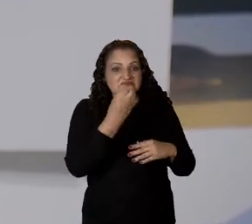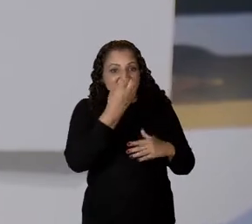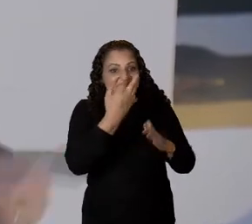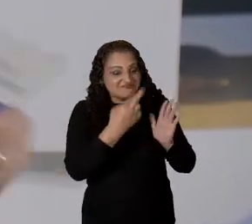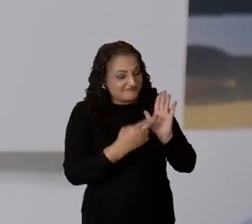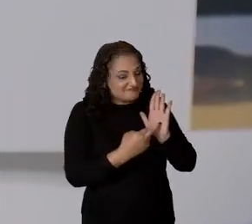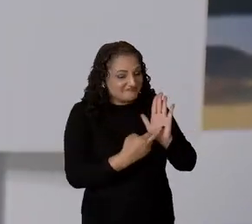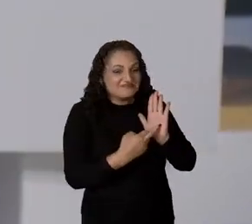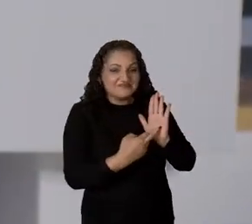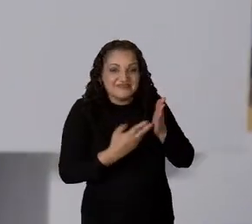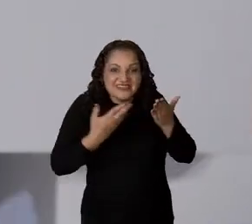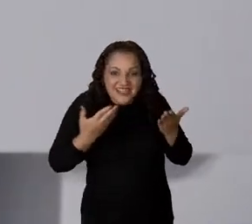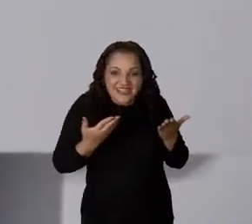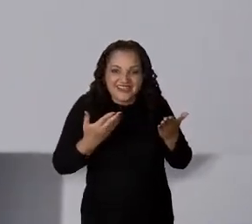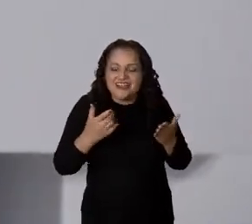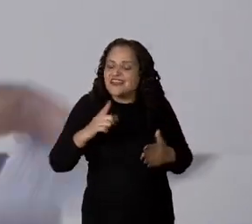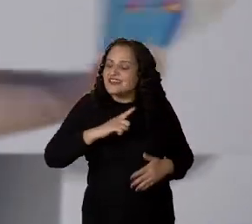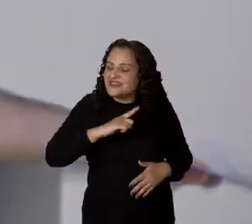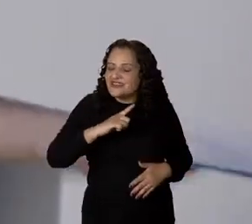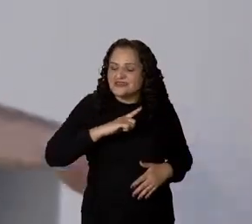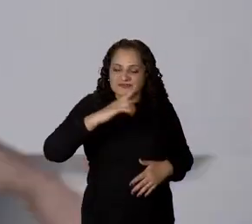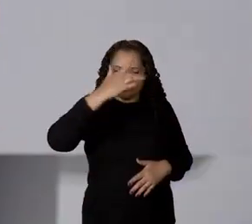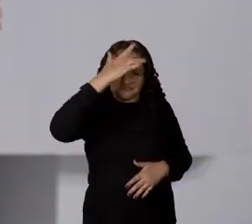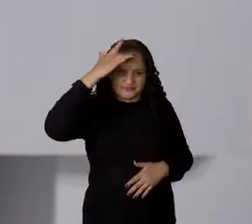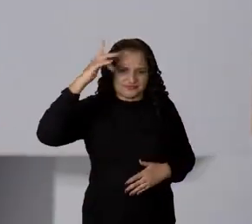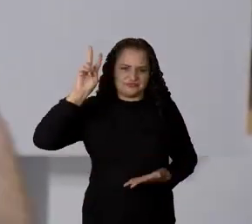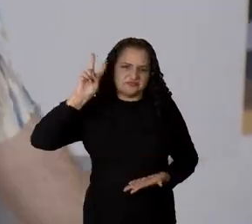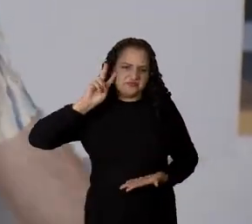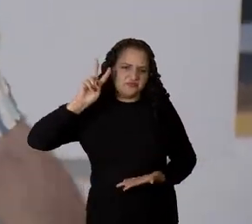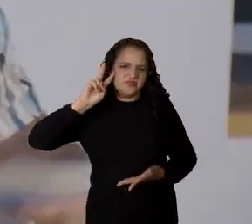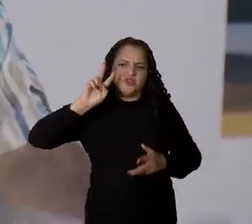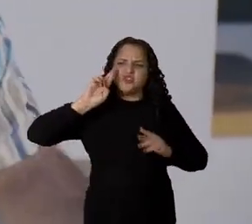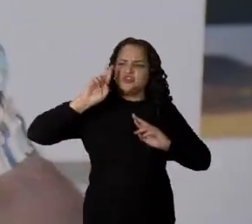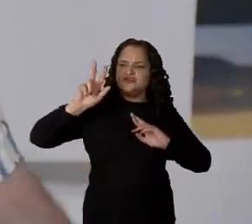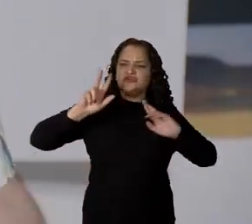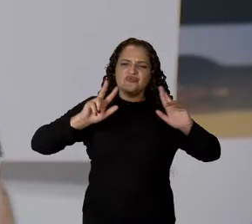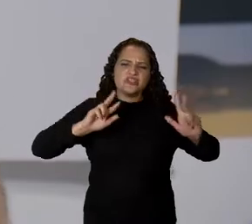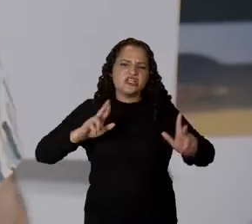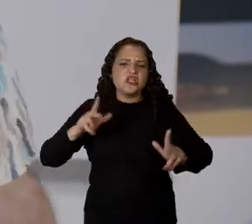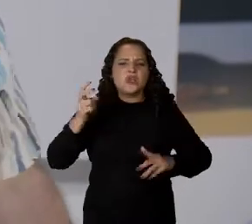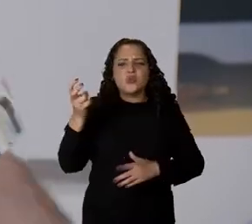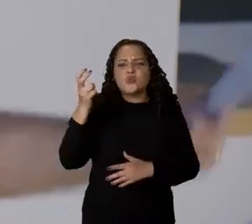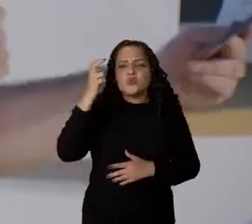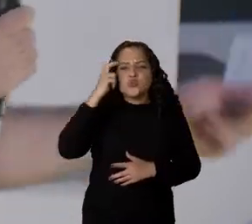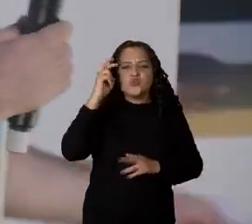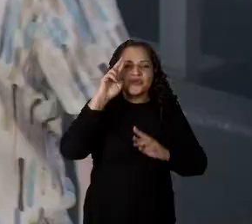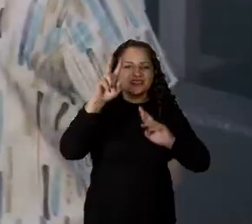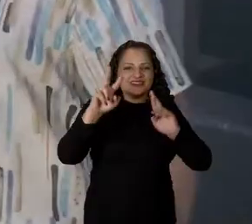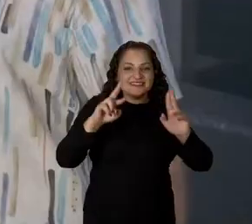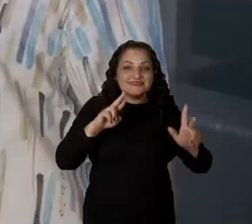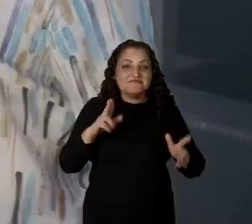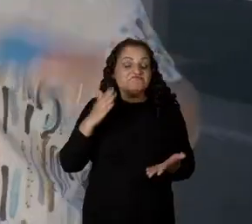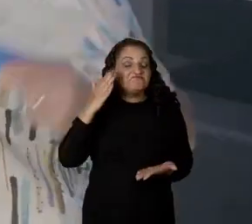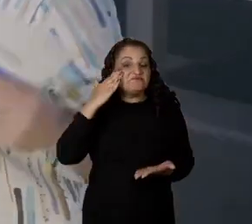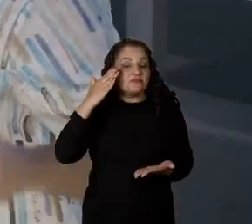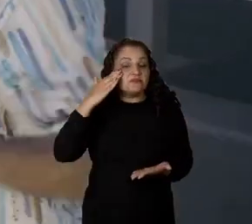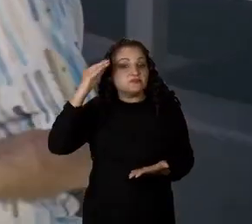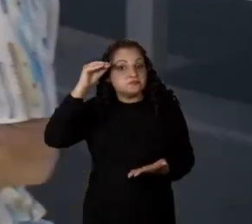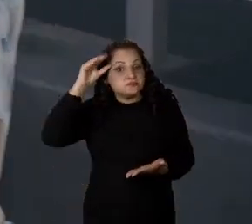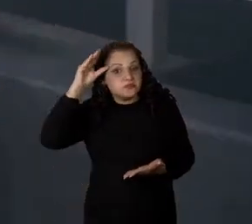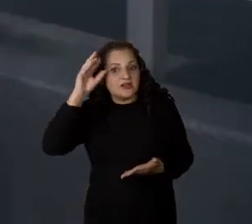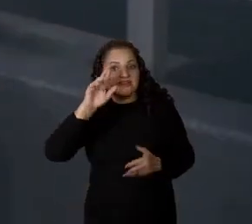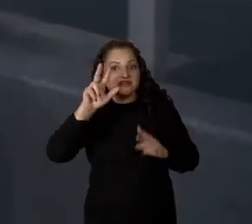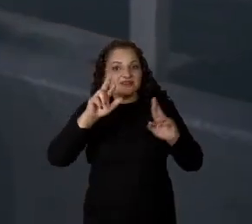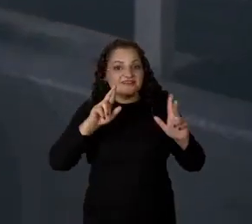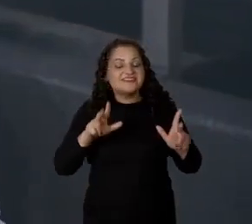aqui. Olha como a gente tem pessoas com histórias diferentes, com culturas diferentes, com saberes, e o